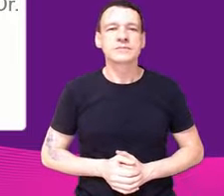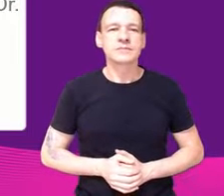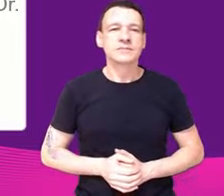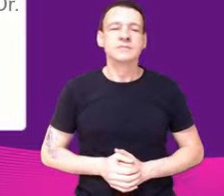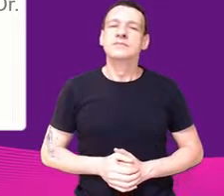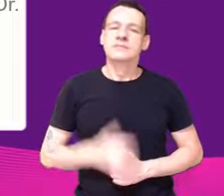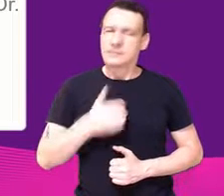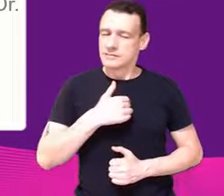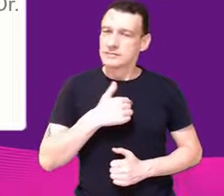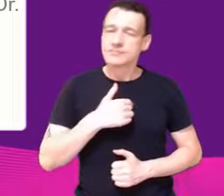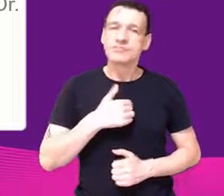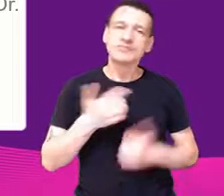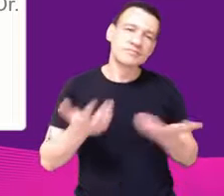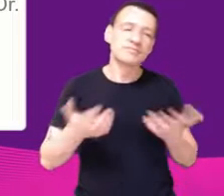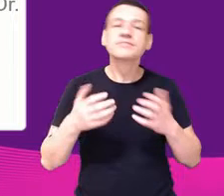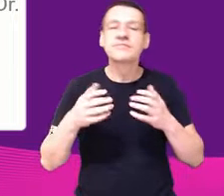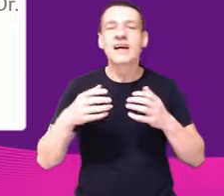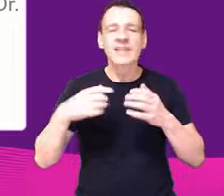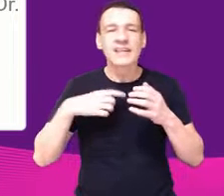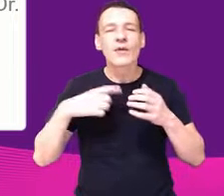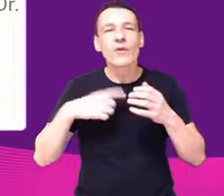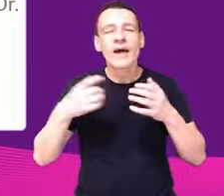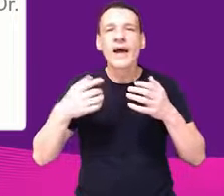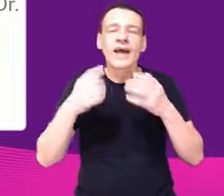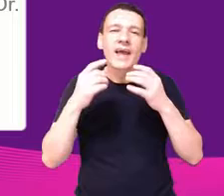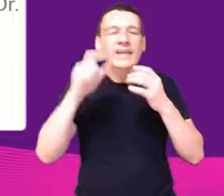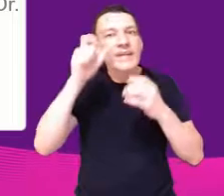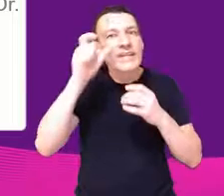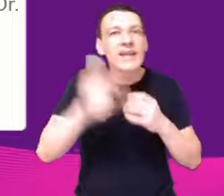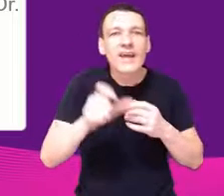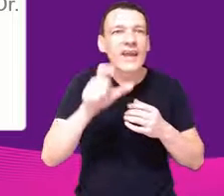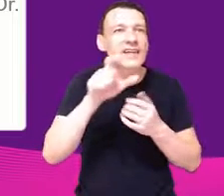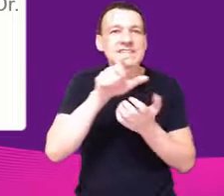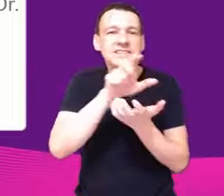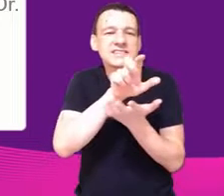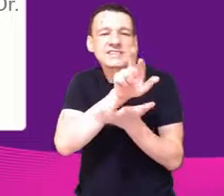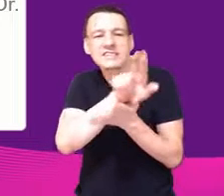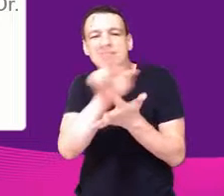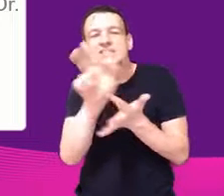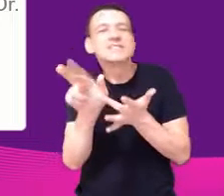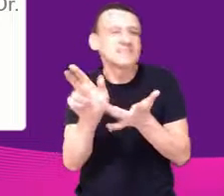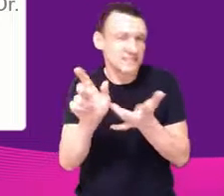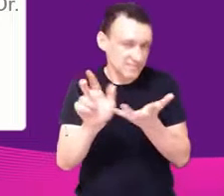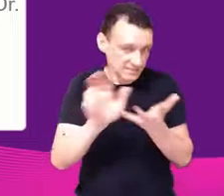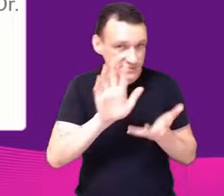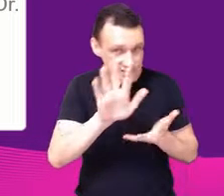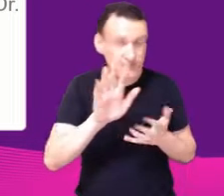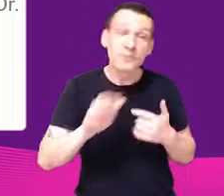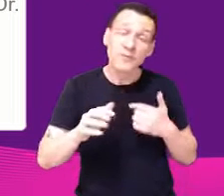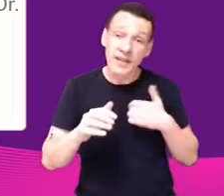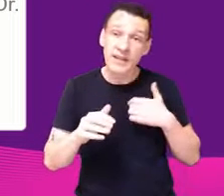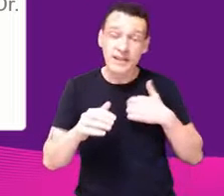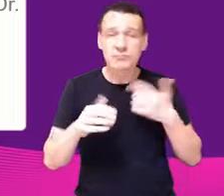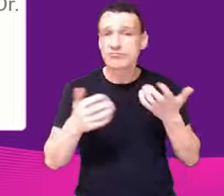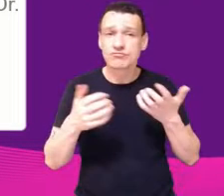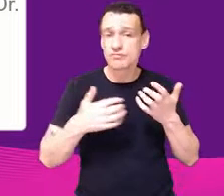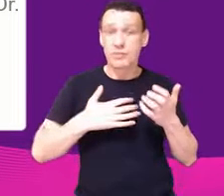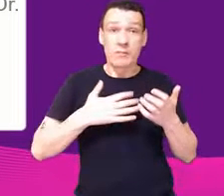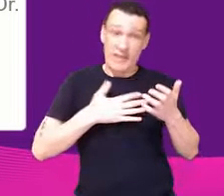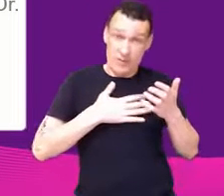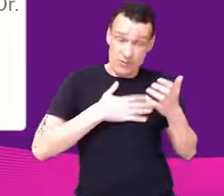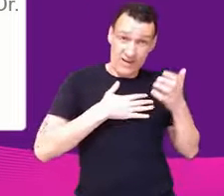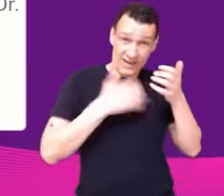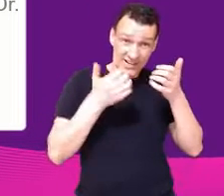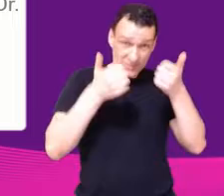meus conflitos de interesse, né? Não nada que tenha relação direta com a minha apresentação de hoje,